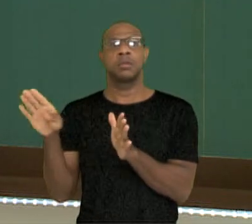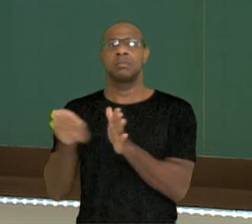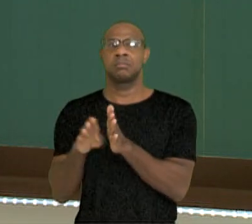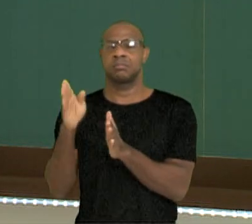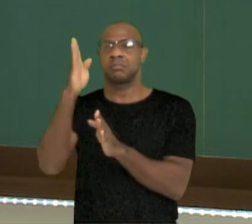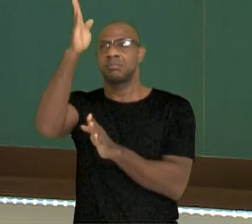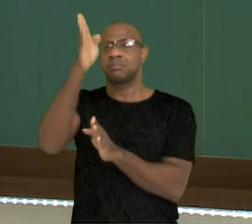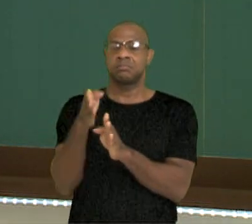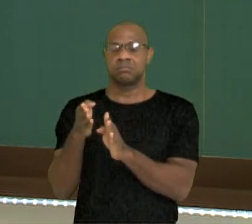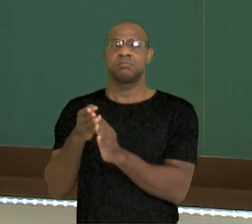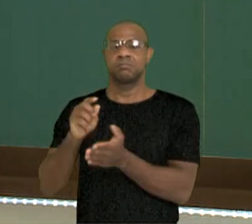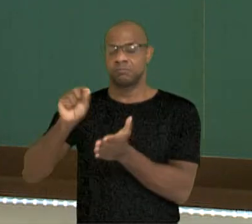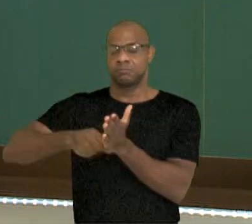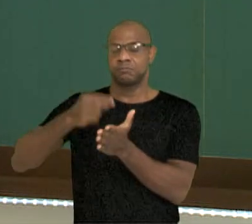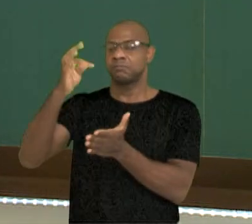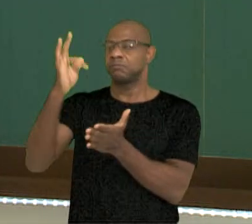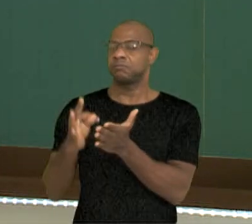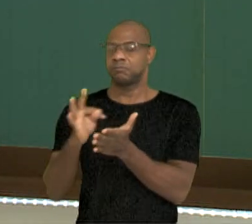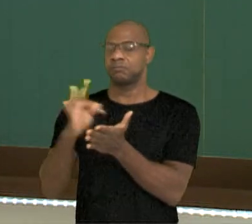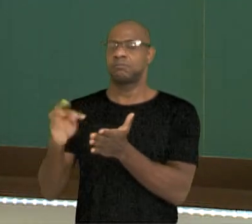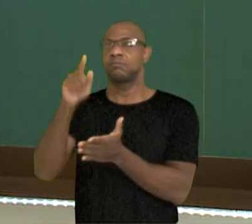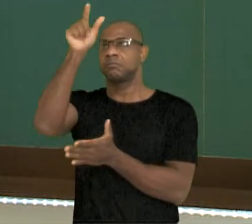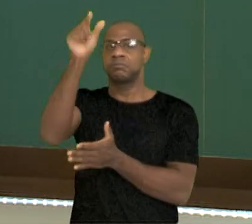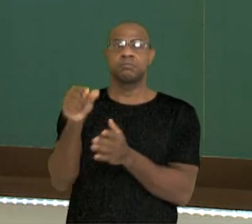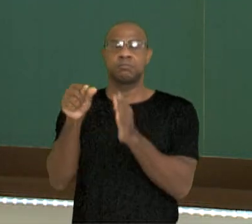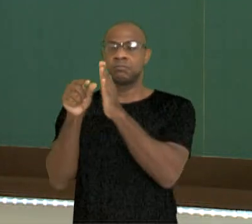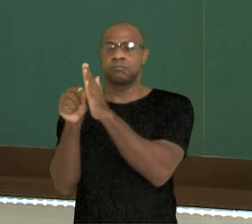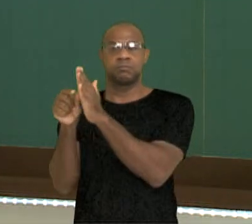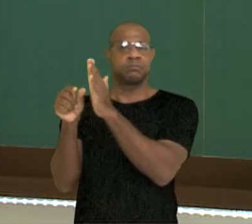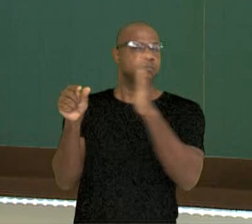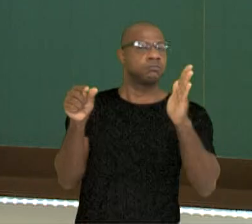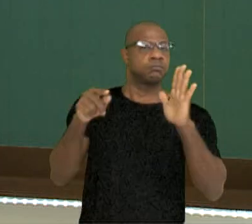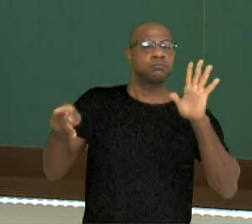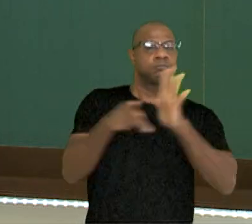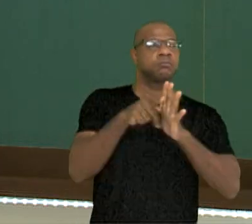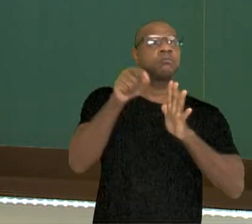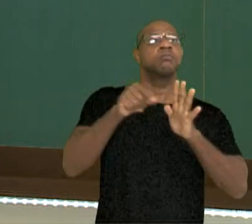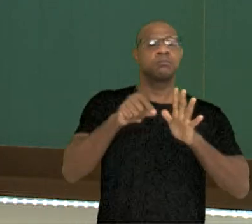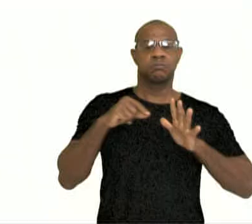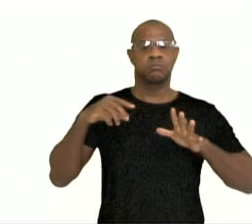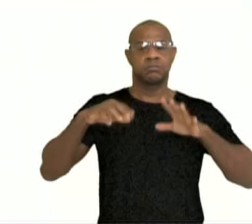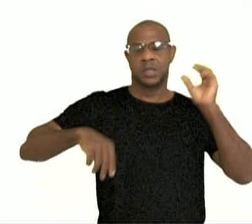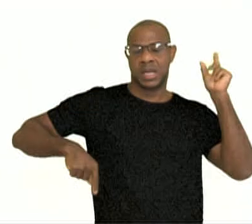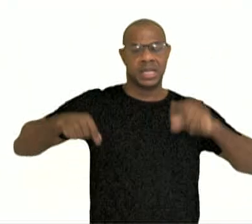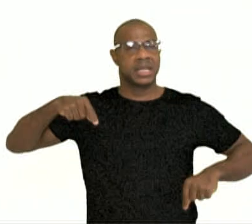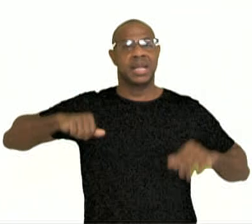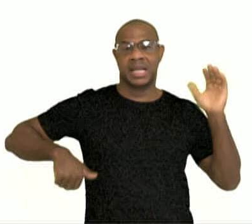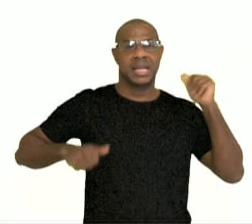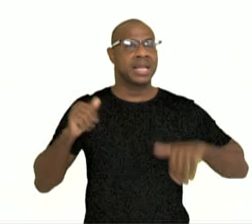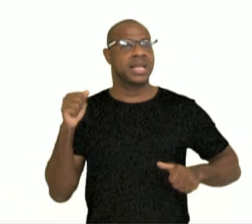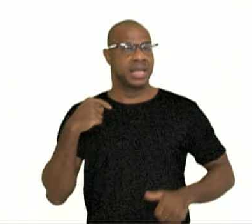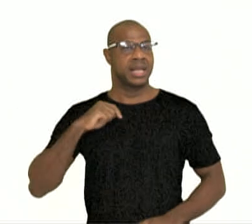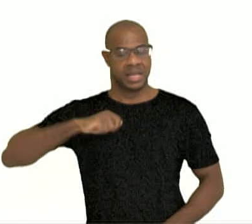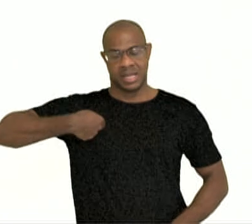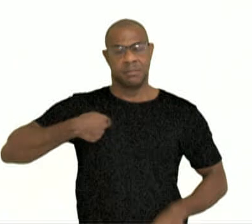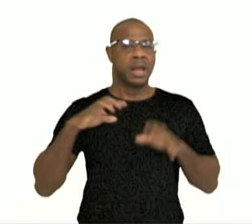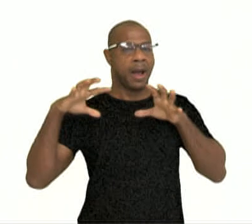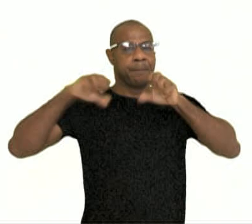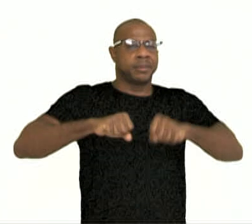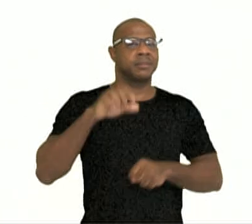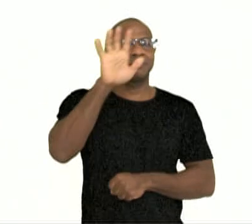de Tordesilhas. O restante aqui, tudo pertencia à Espanha. Eram